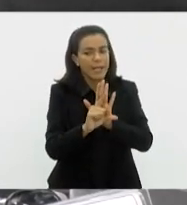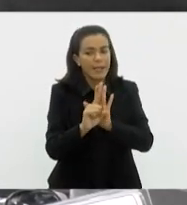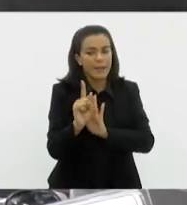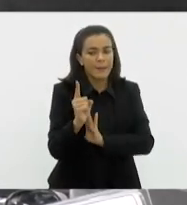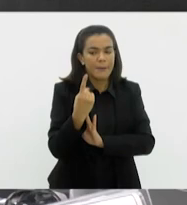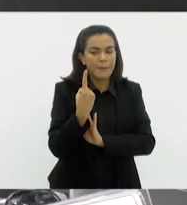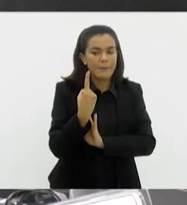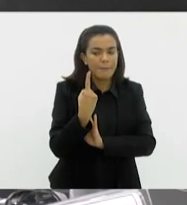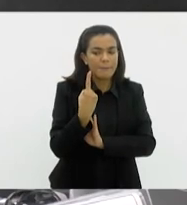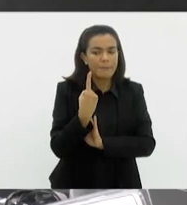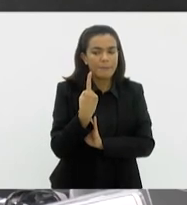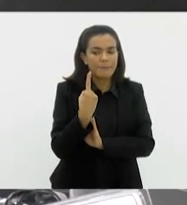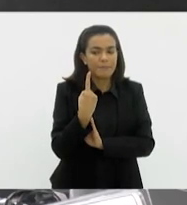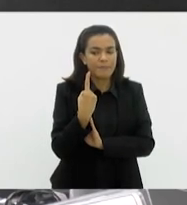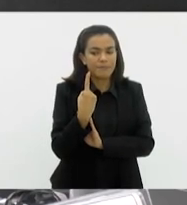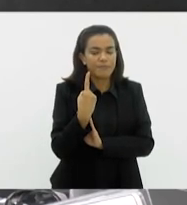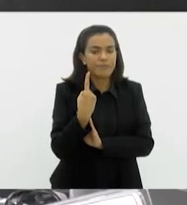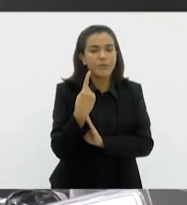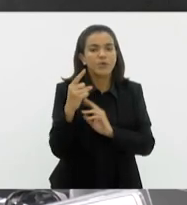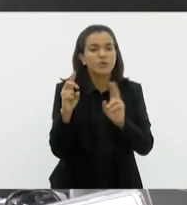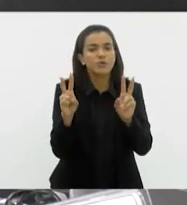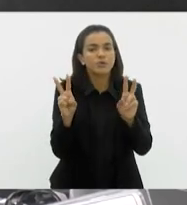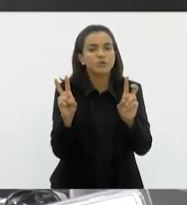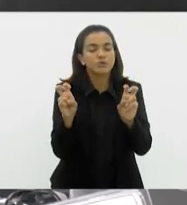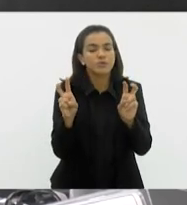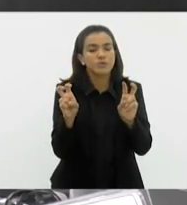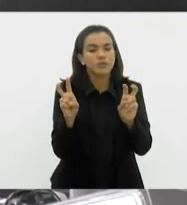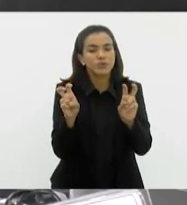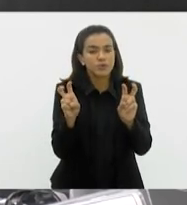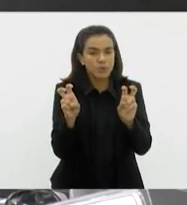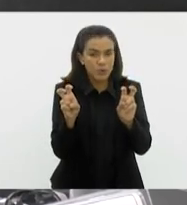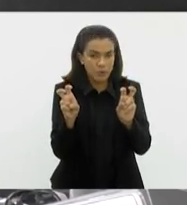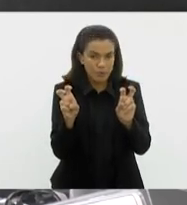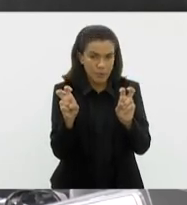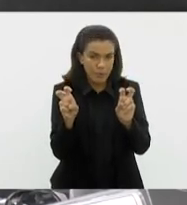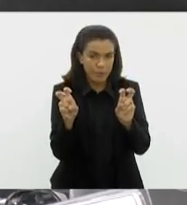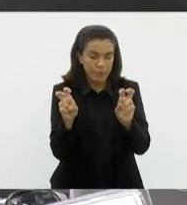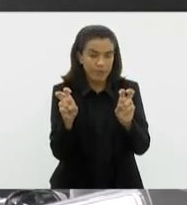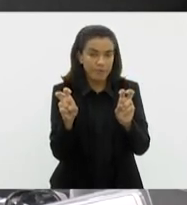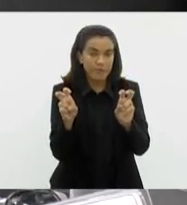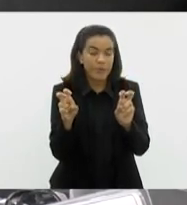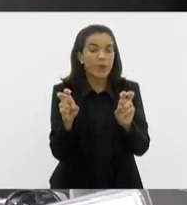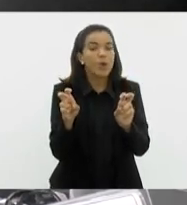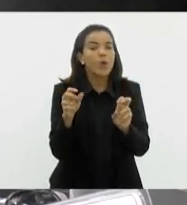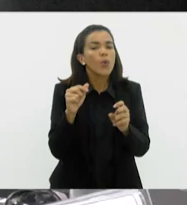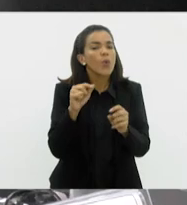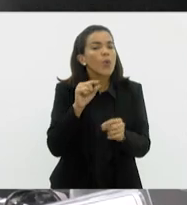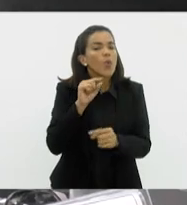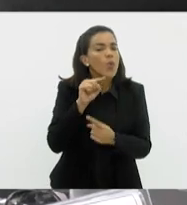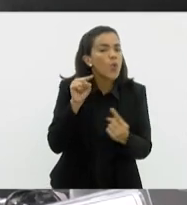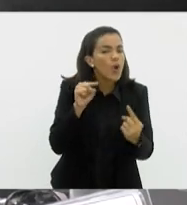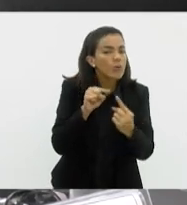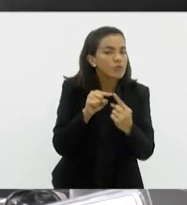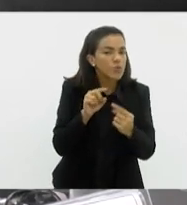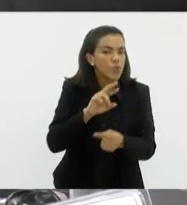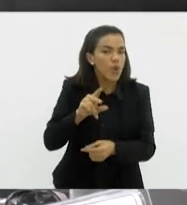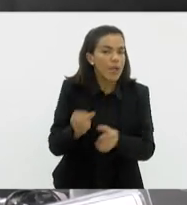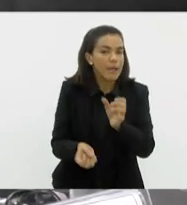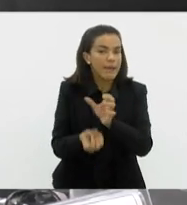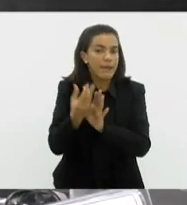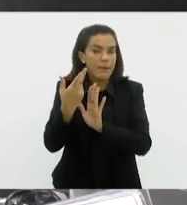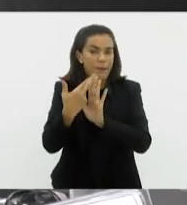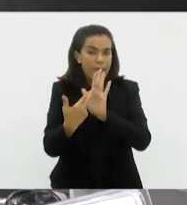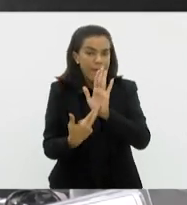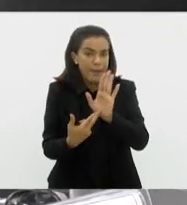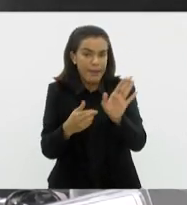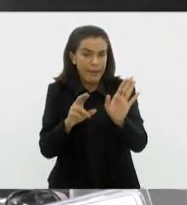primeiro lugar, sobre aquelas matérias e assuntos que nos é pertinente. O que se pretende não é criar um regramento ou uma